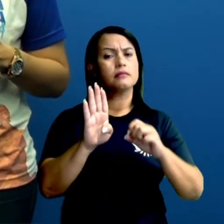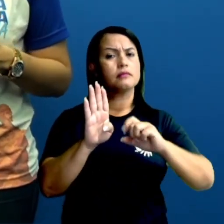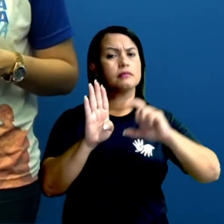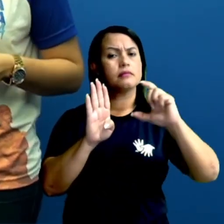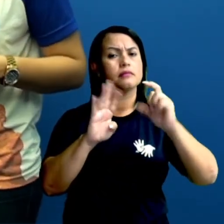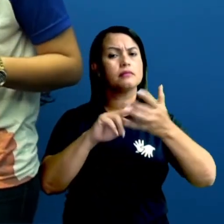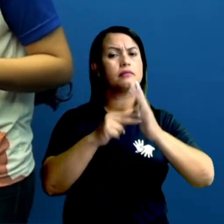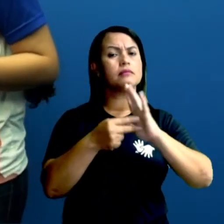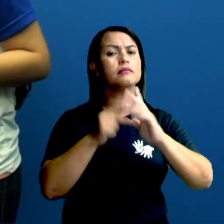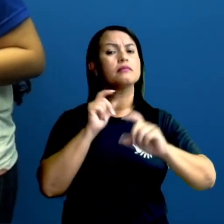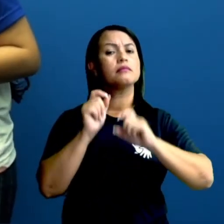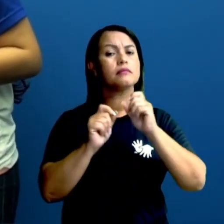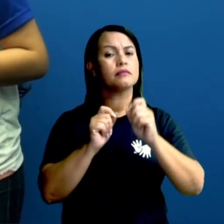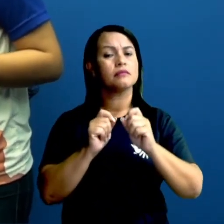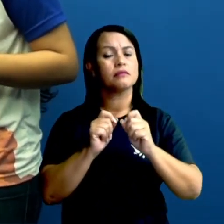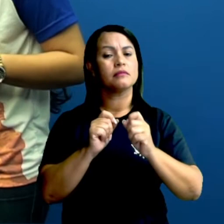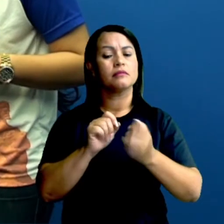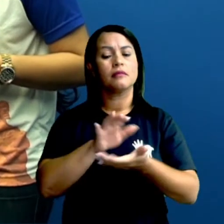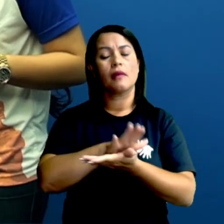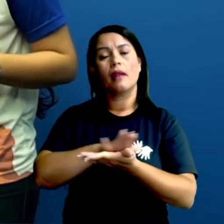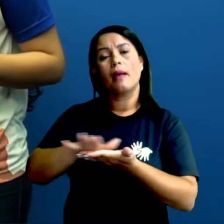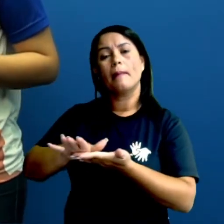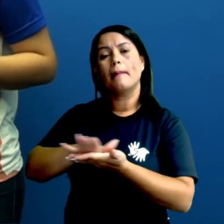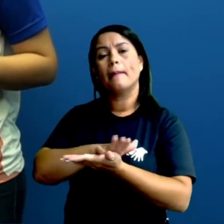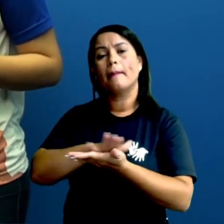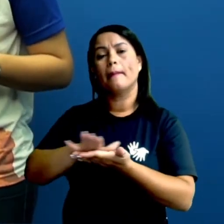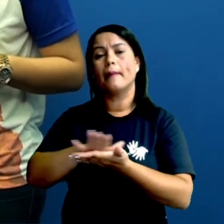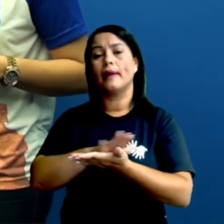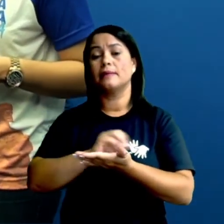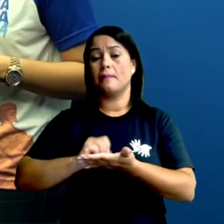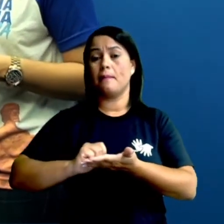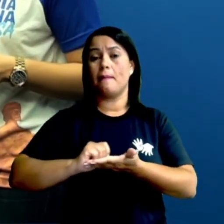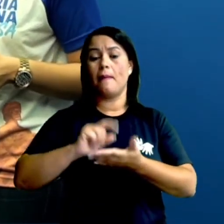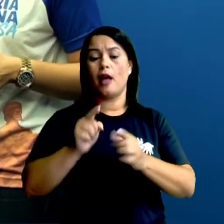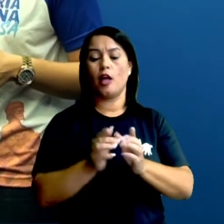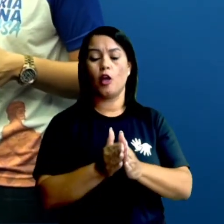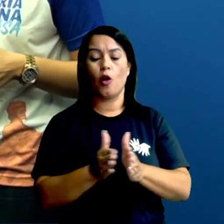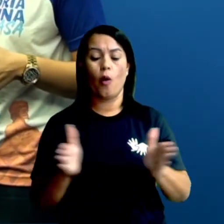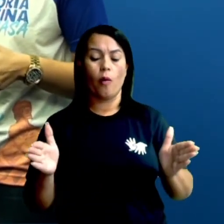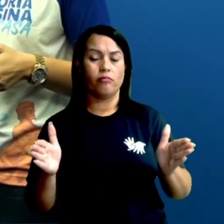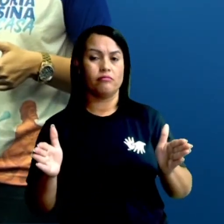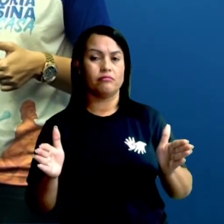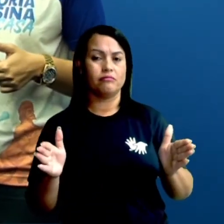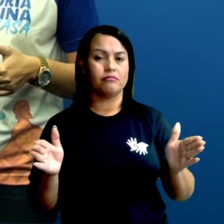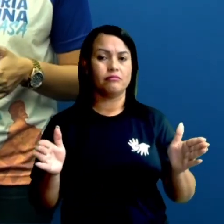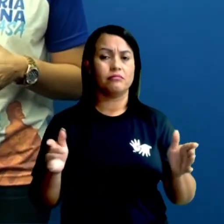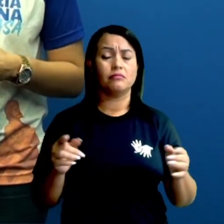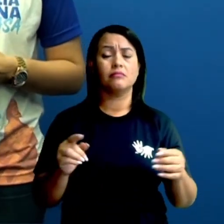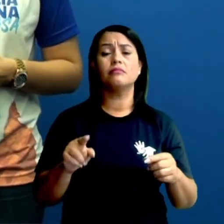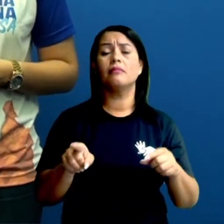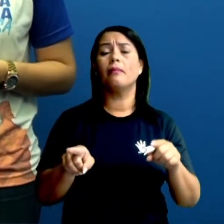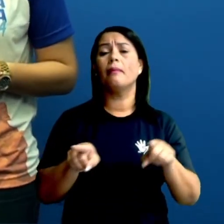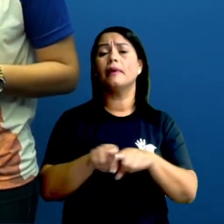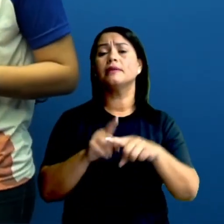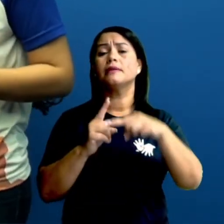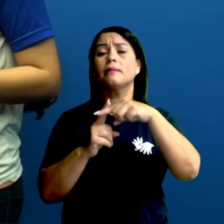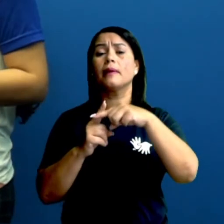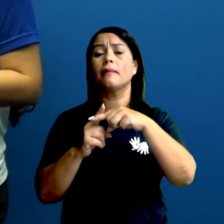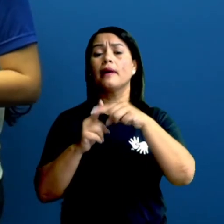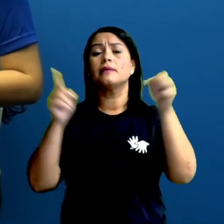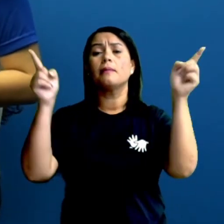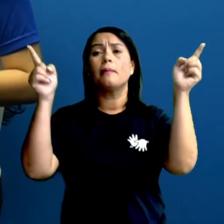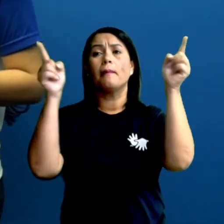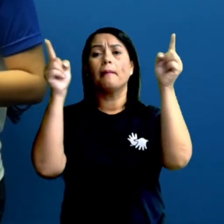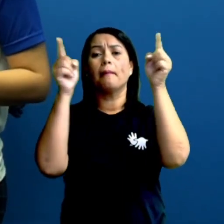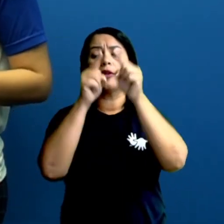maiúsculo significa o quê? A minha base, o quê? Maior, né? Isso mais quem? Mais a minha base menor. A